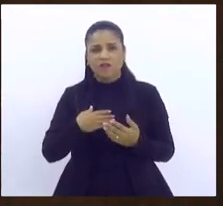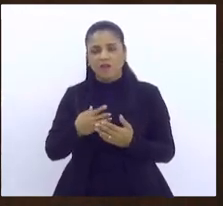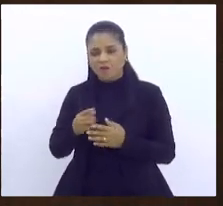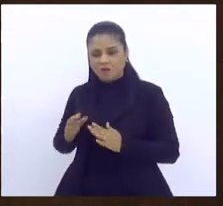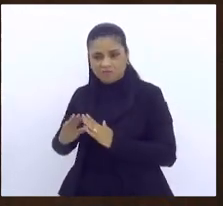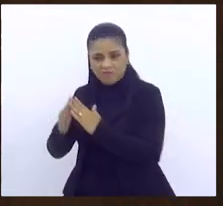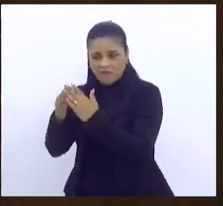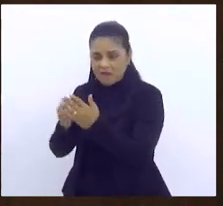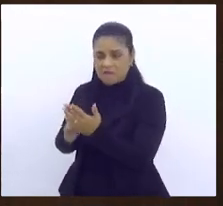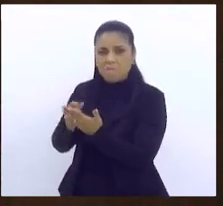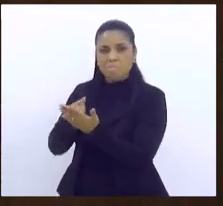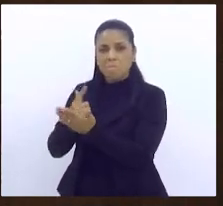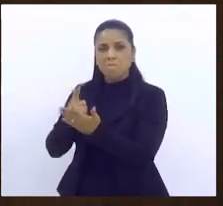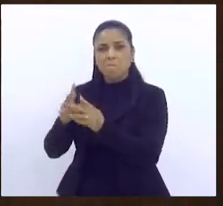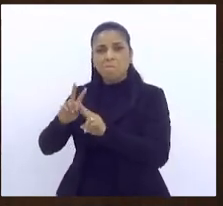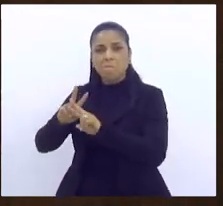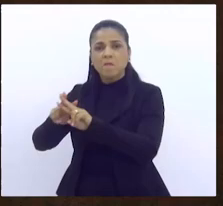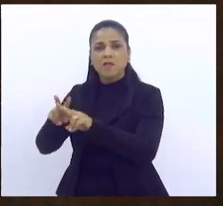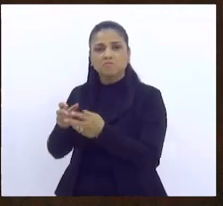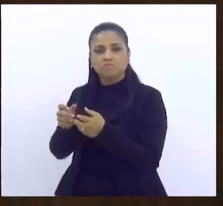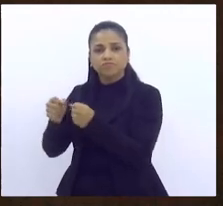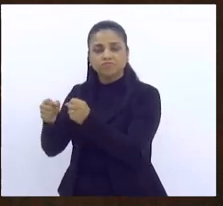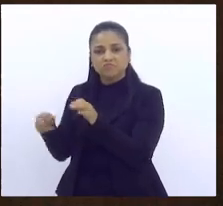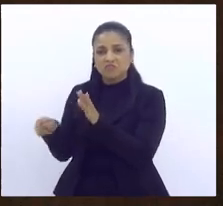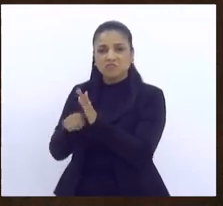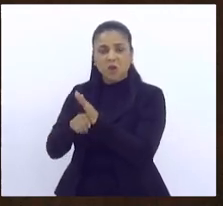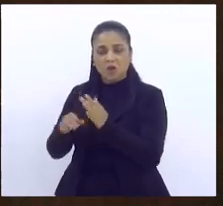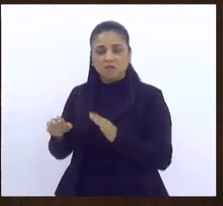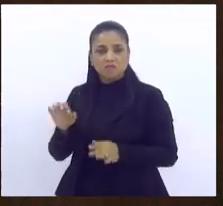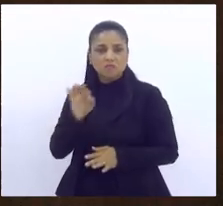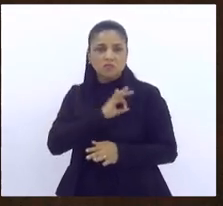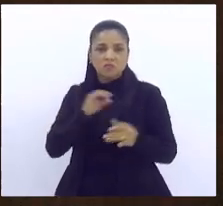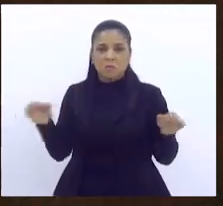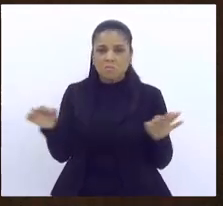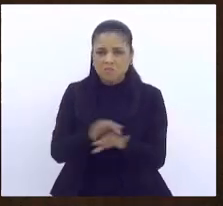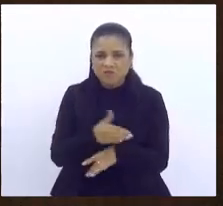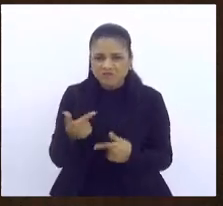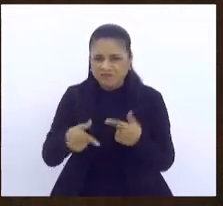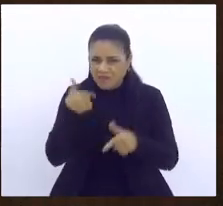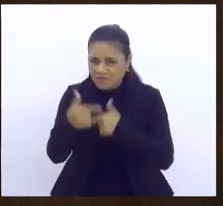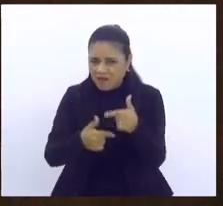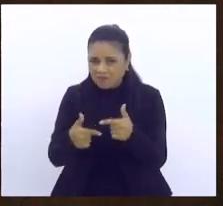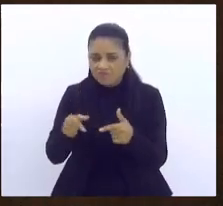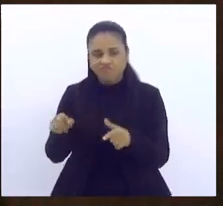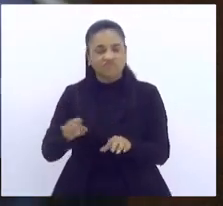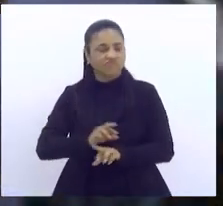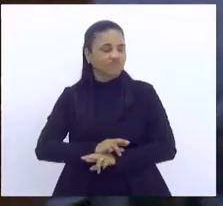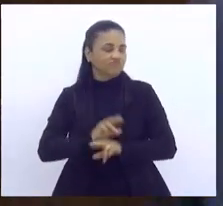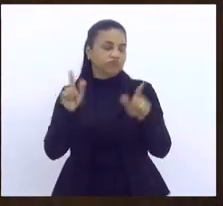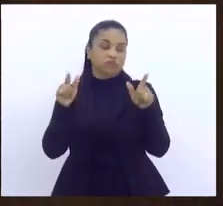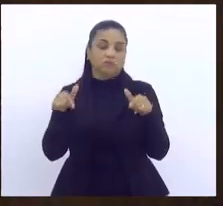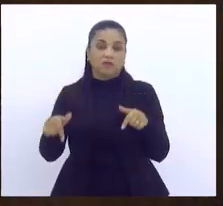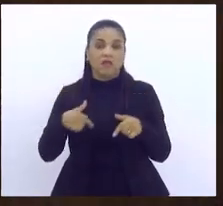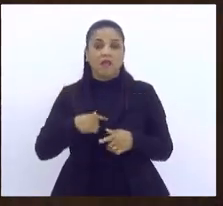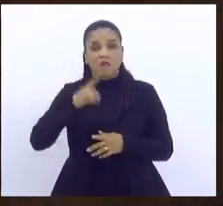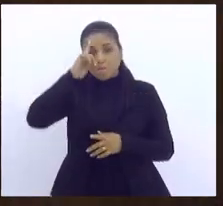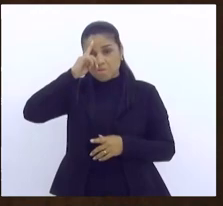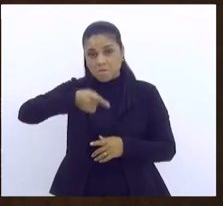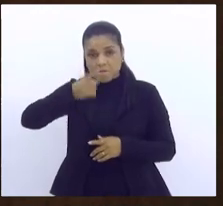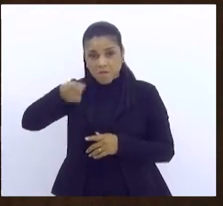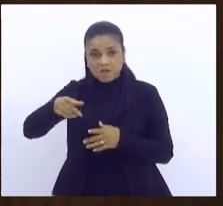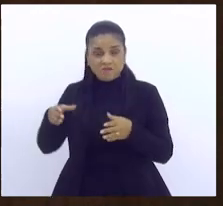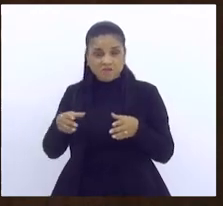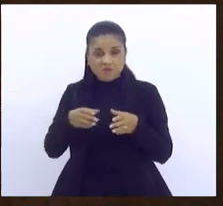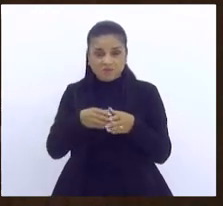uma quantidade de drogas, e o trabalho da polícia está feito no dia. Não está. Não está, porque quem manda nessas quadrilhas não